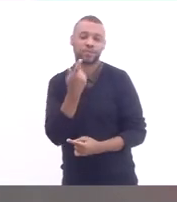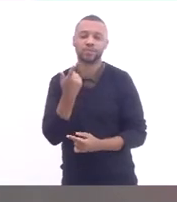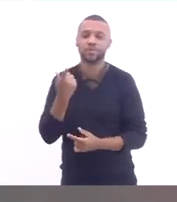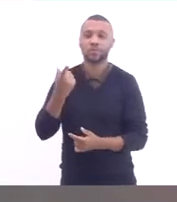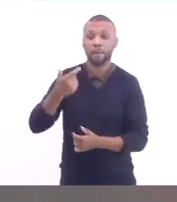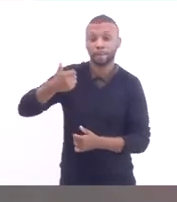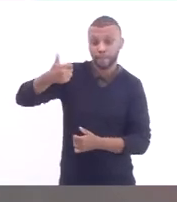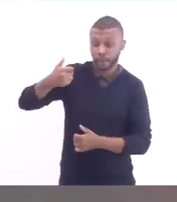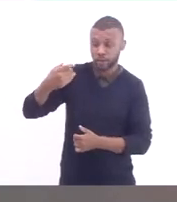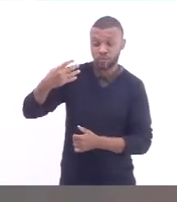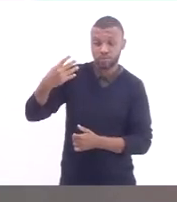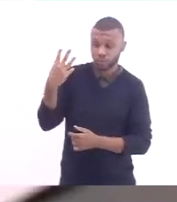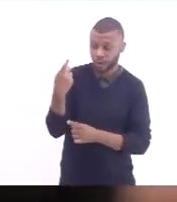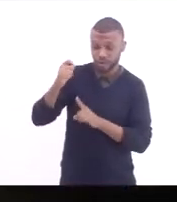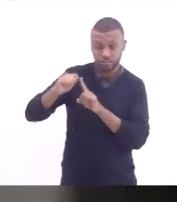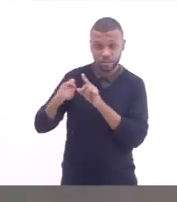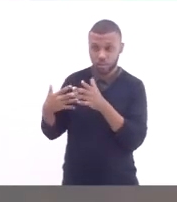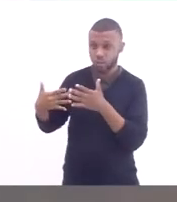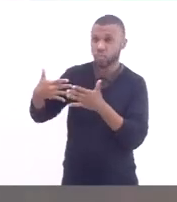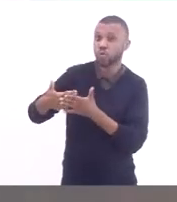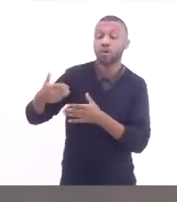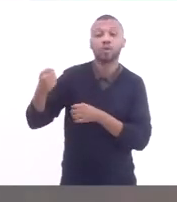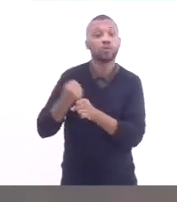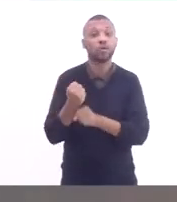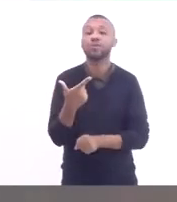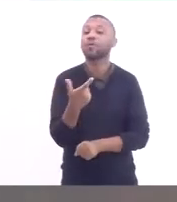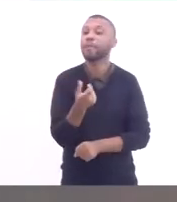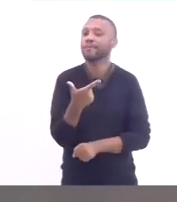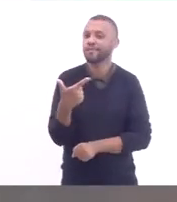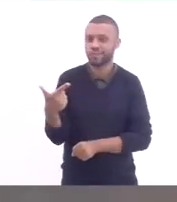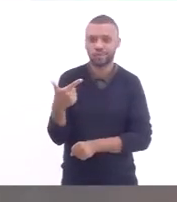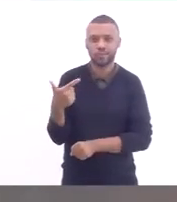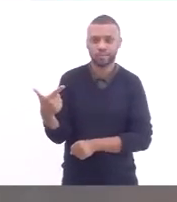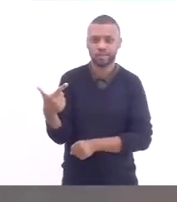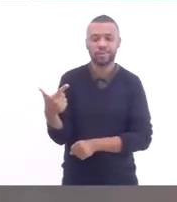quadrimestre de 2022. Né? E, desde já,